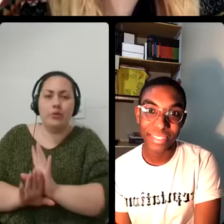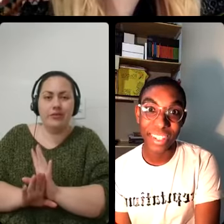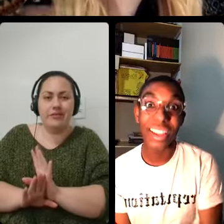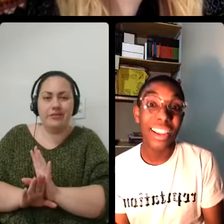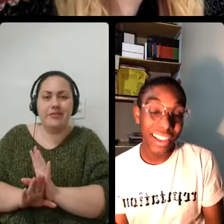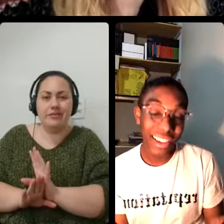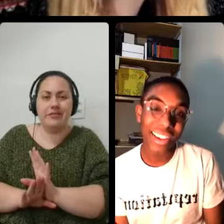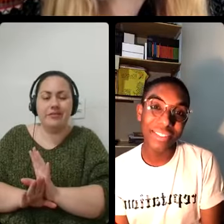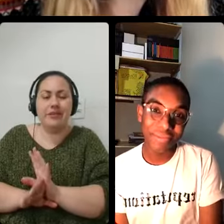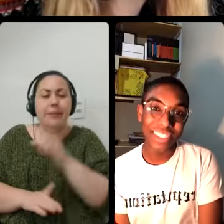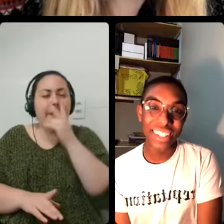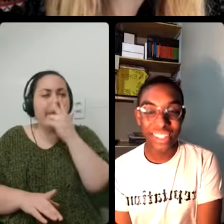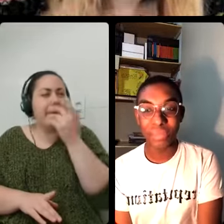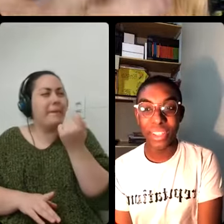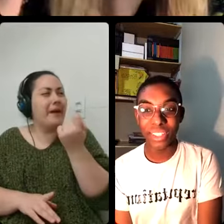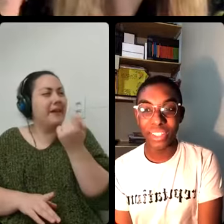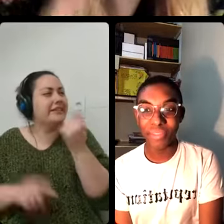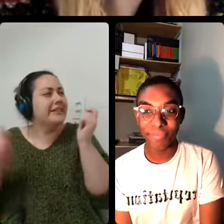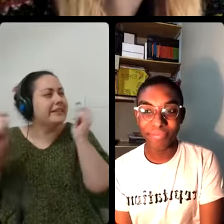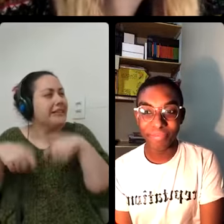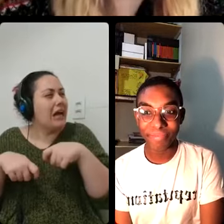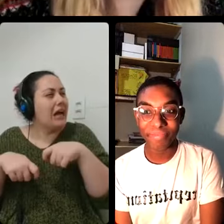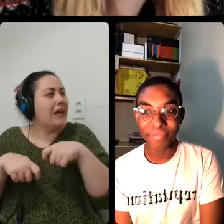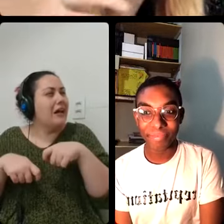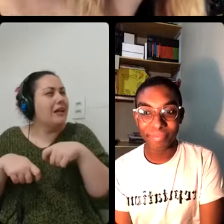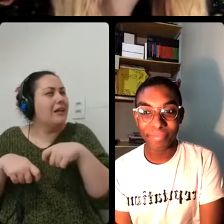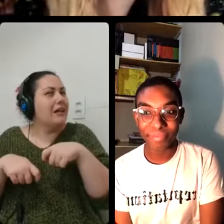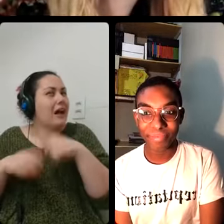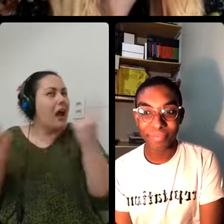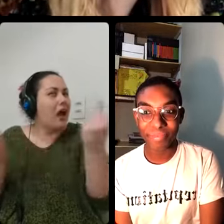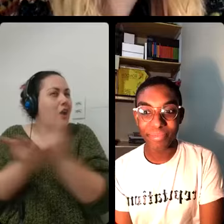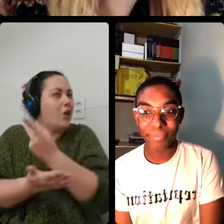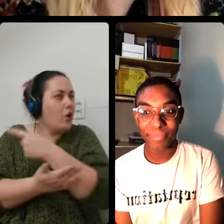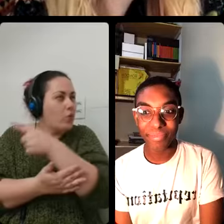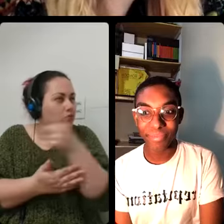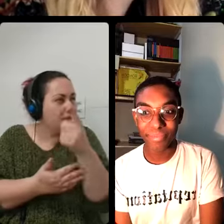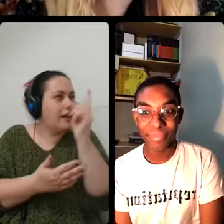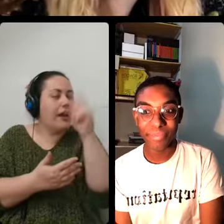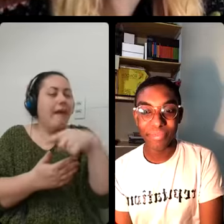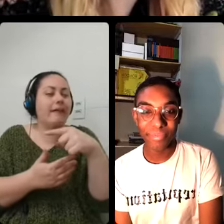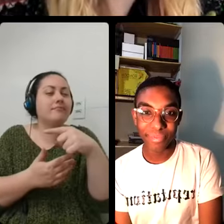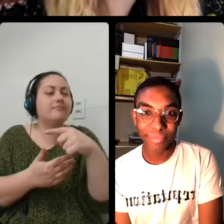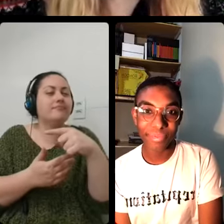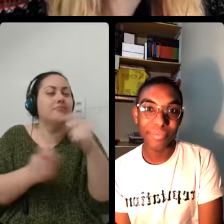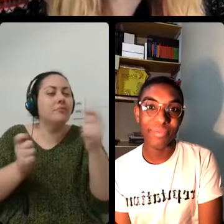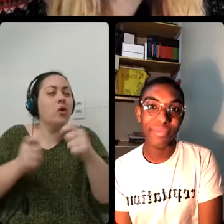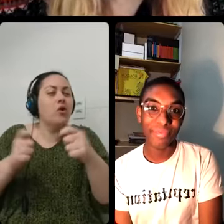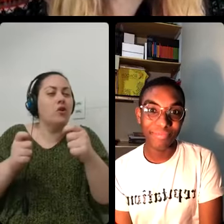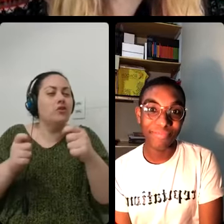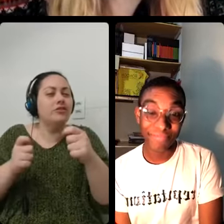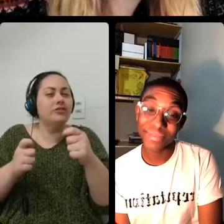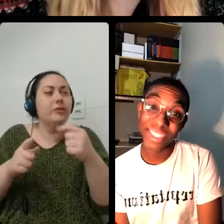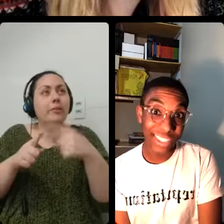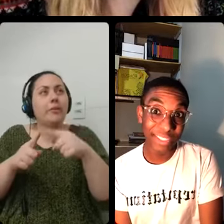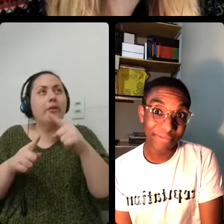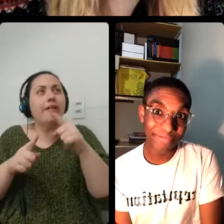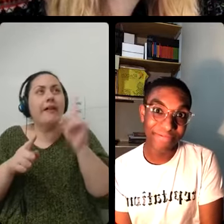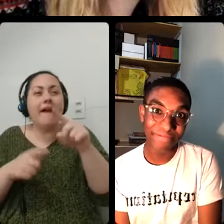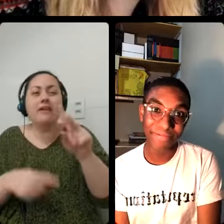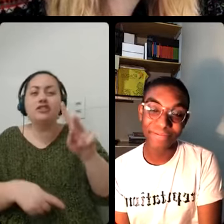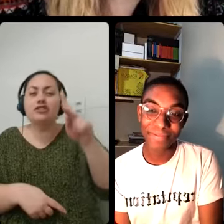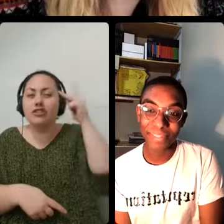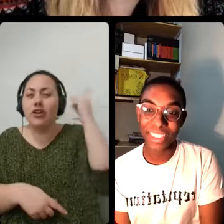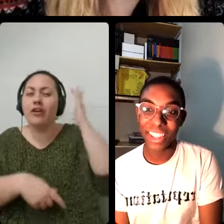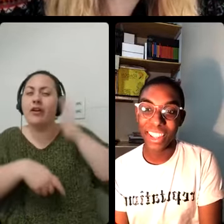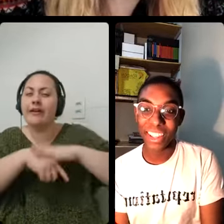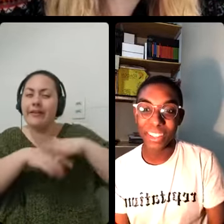né? É, Sendo que, na verdade, tem toda uma questão histórica que vem de bastante sim, tempo, assim,